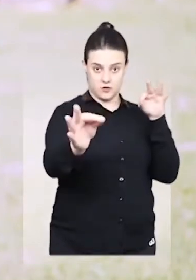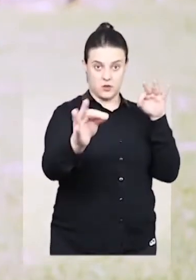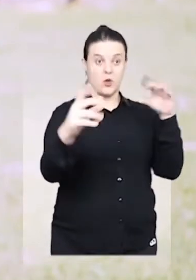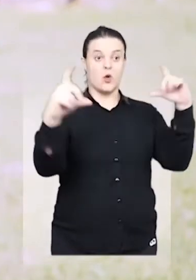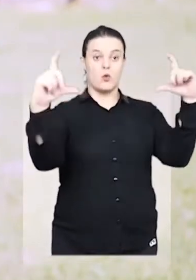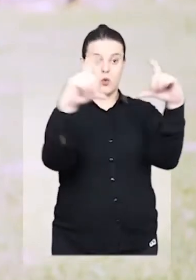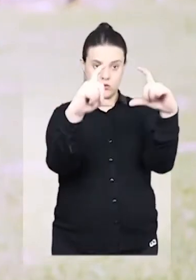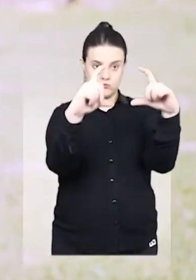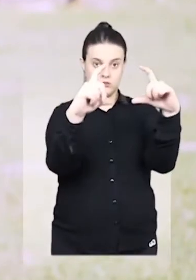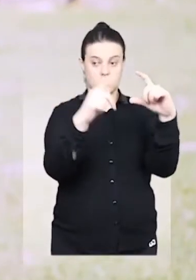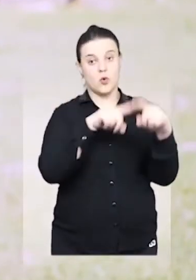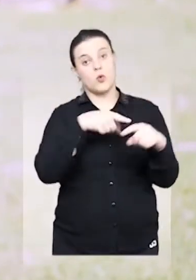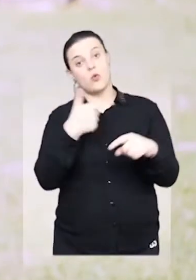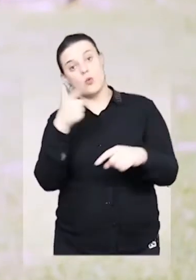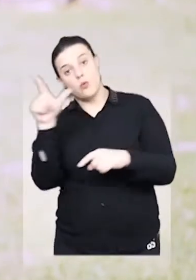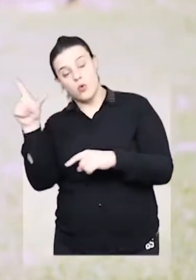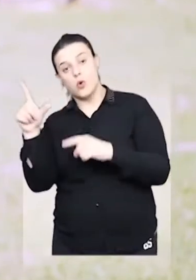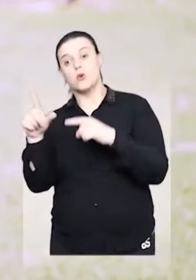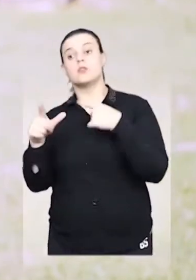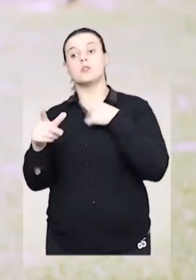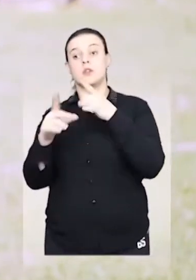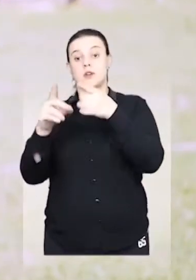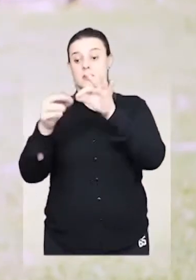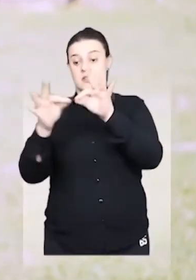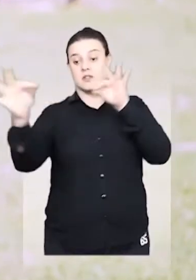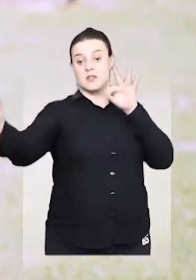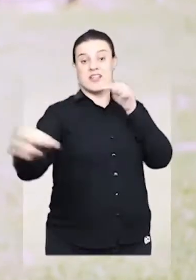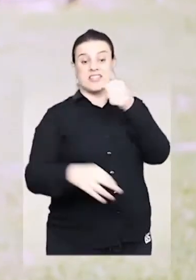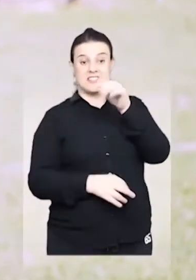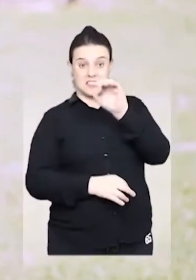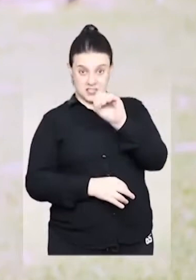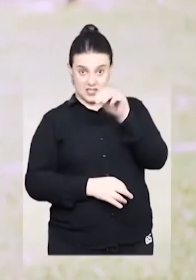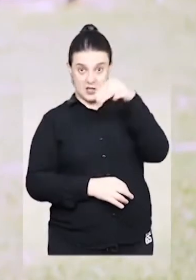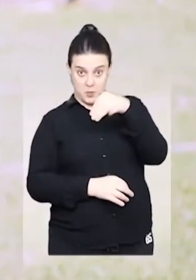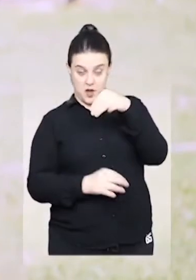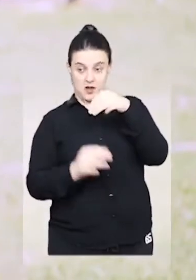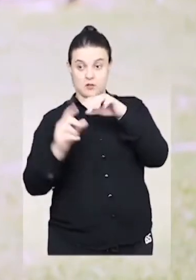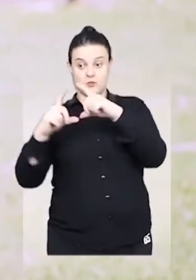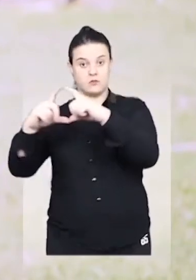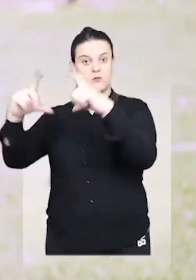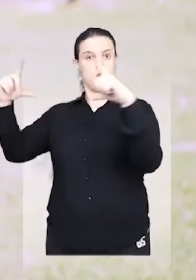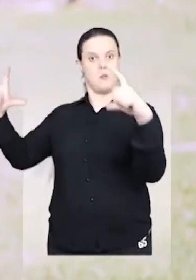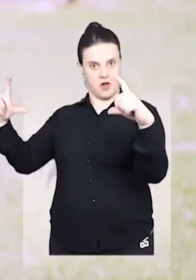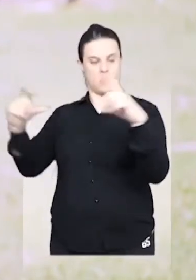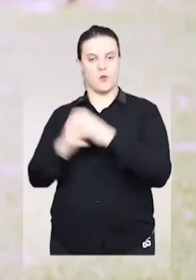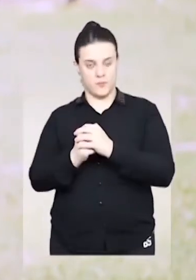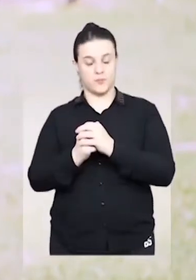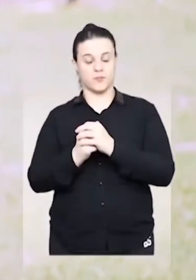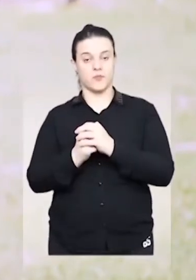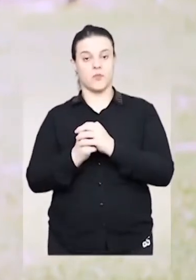alvo menor, o arco recurvo a gente atira 70 metros no alvo maior.